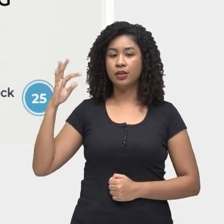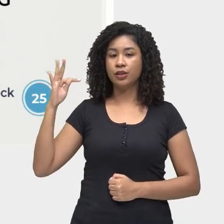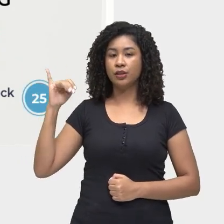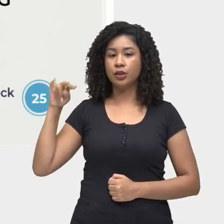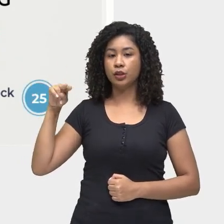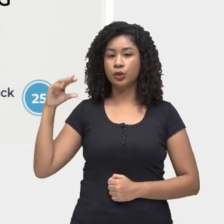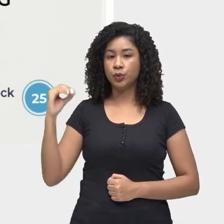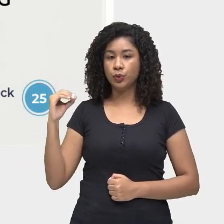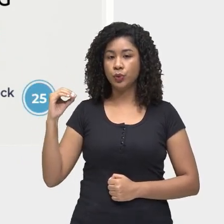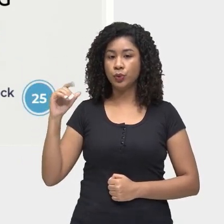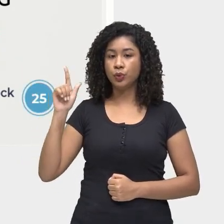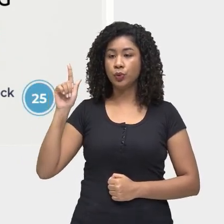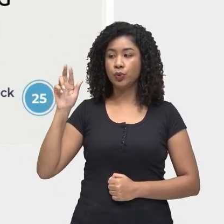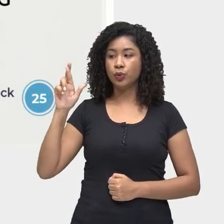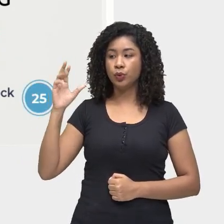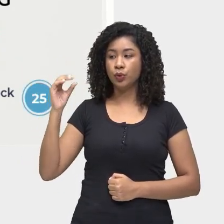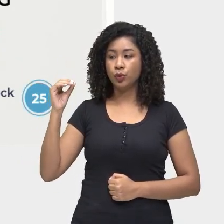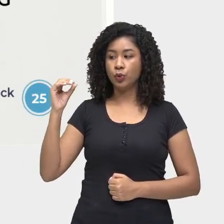grosso,